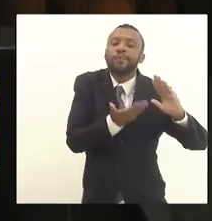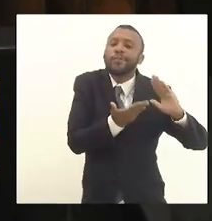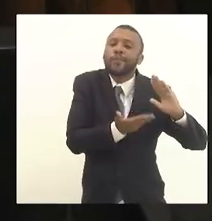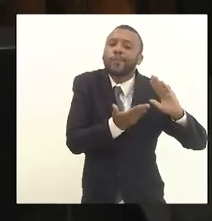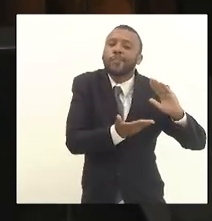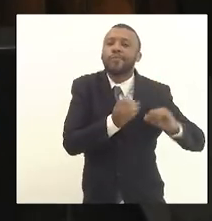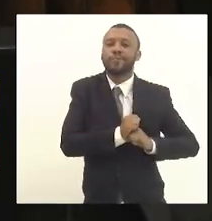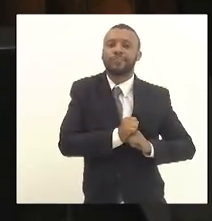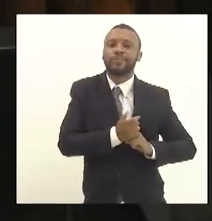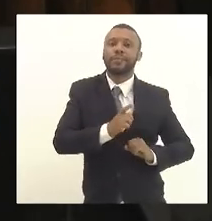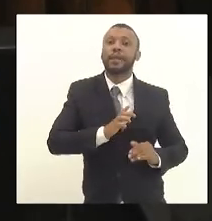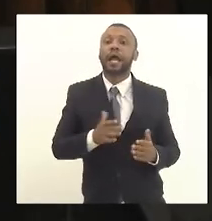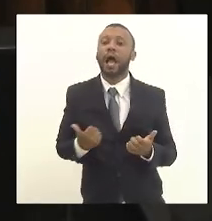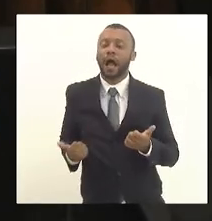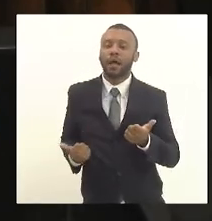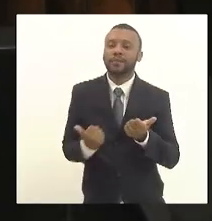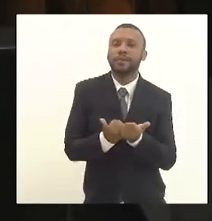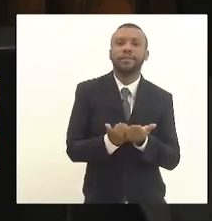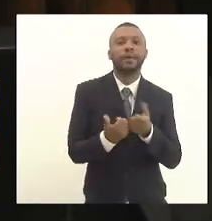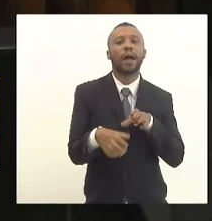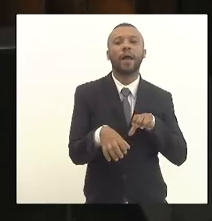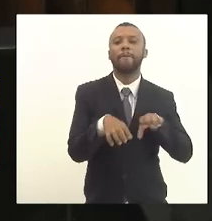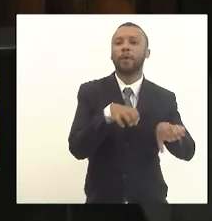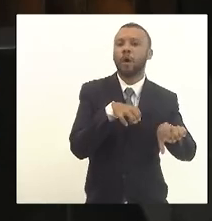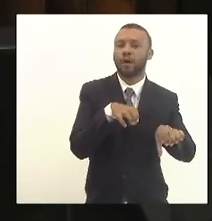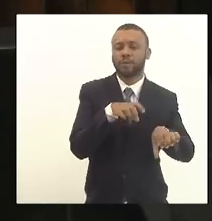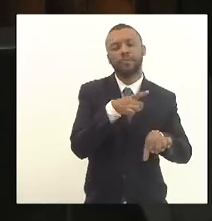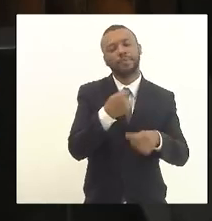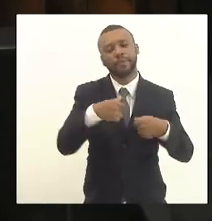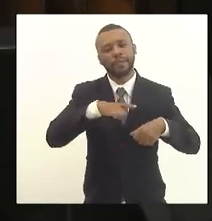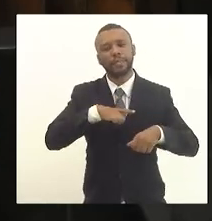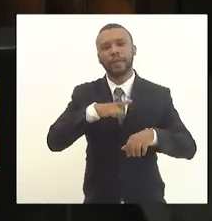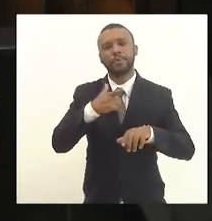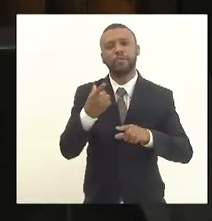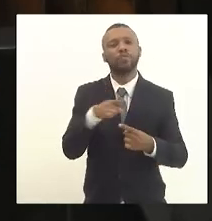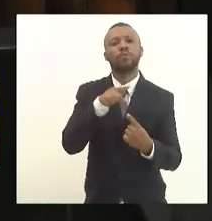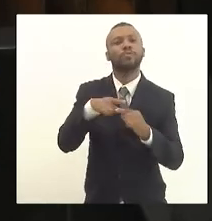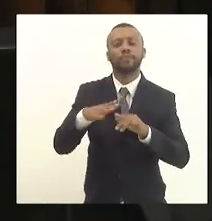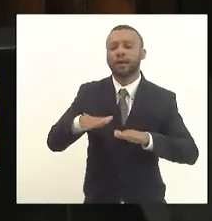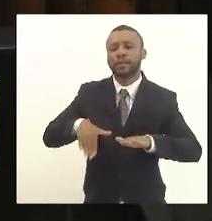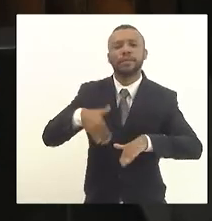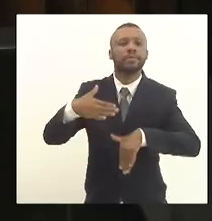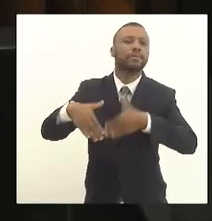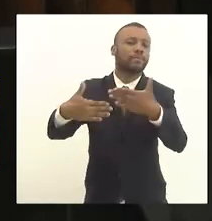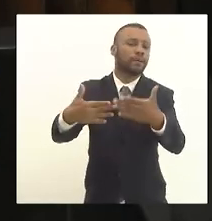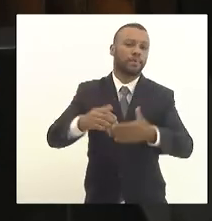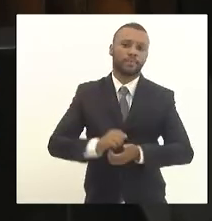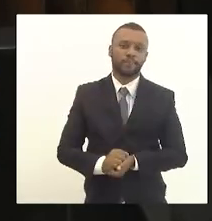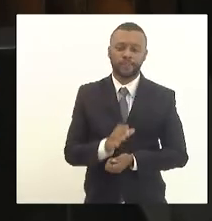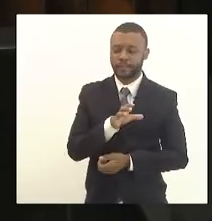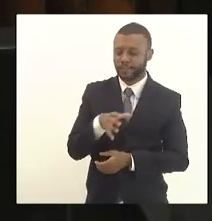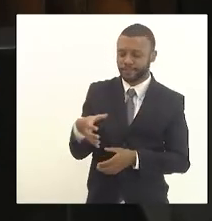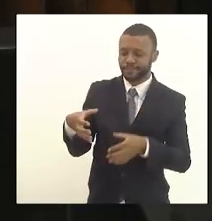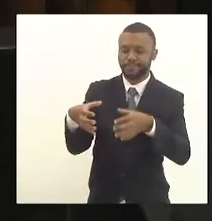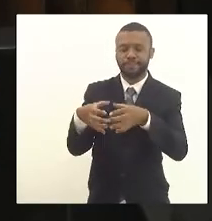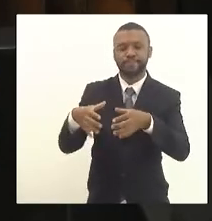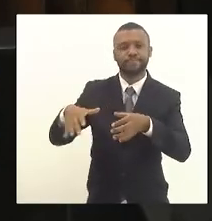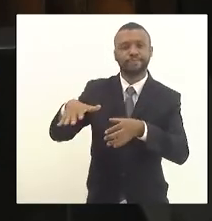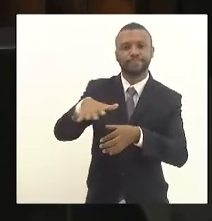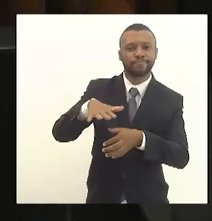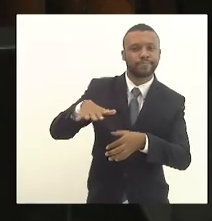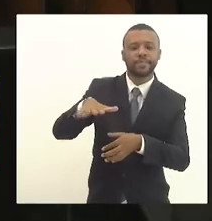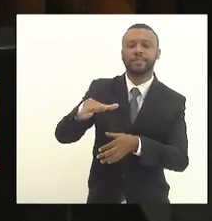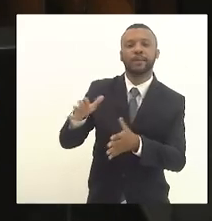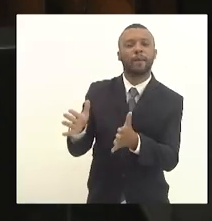remota que ele precisa ter para se desenvolver? Como é que essas comunidades também vão